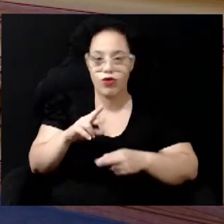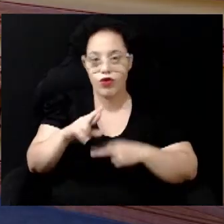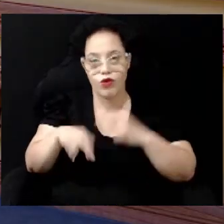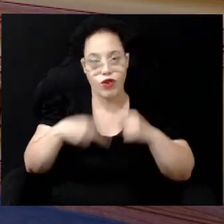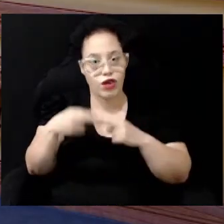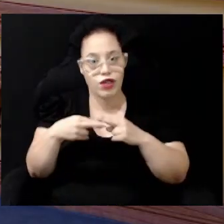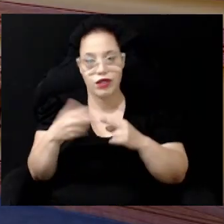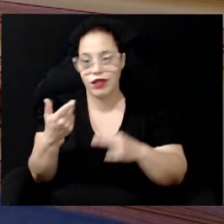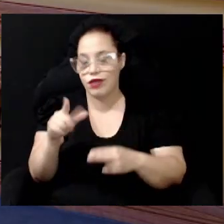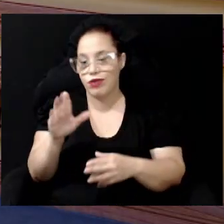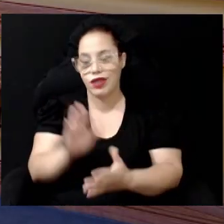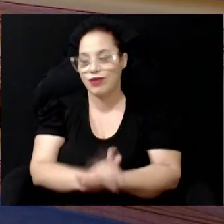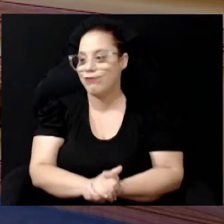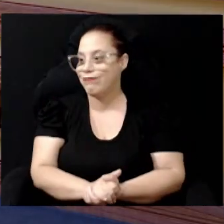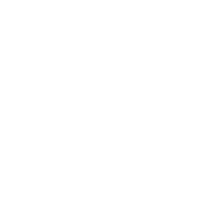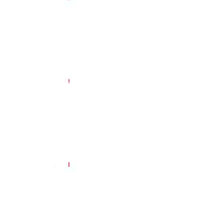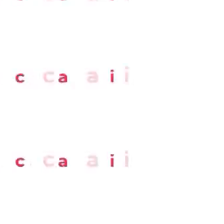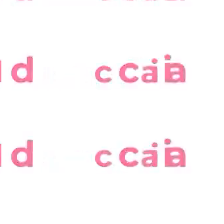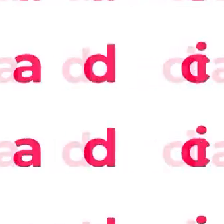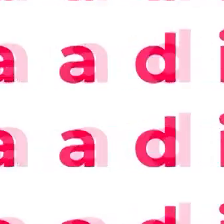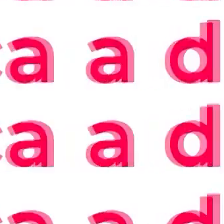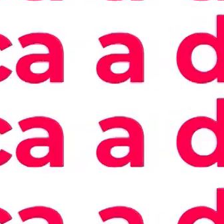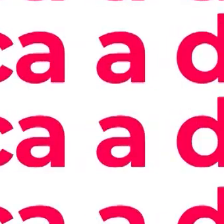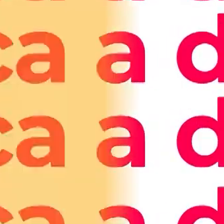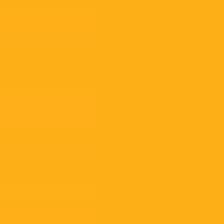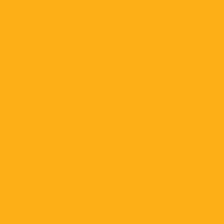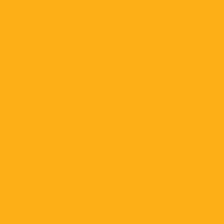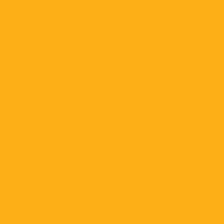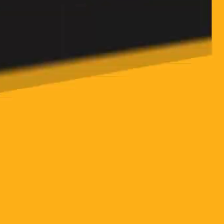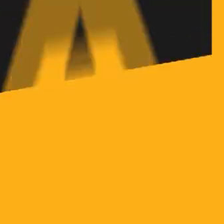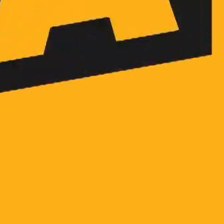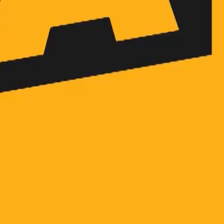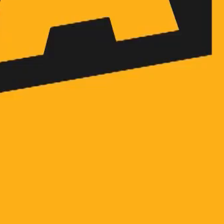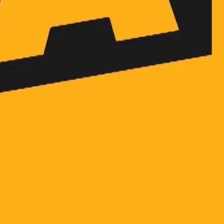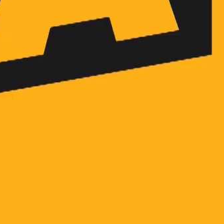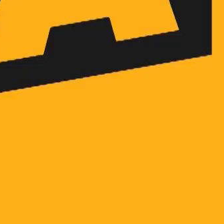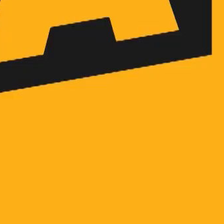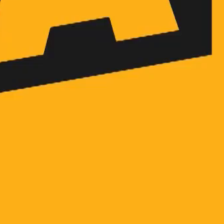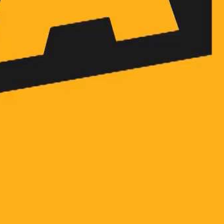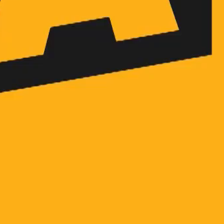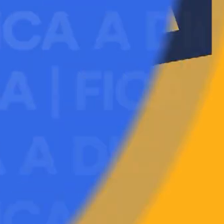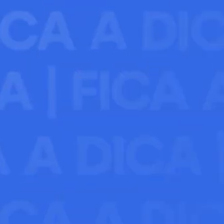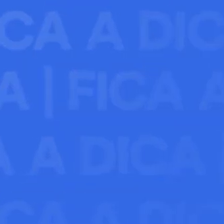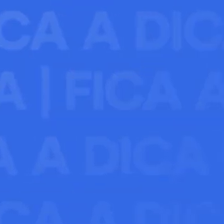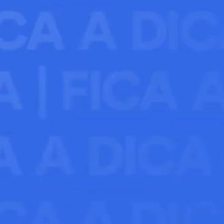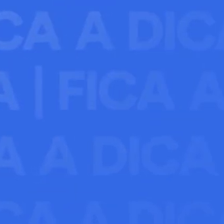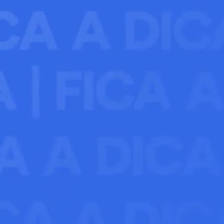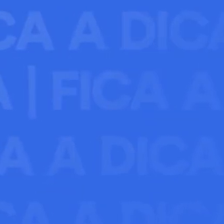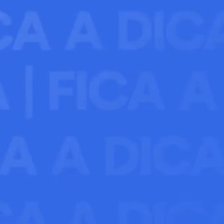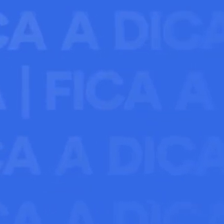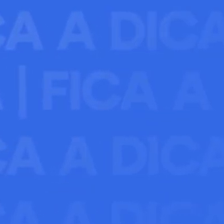conseguem reciclar esse material mais.